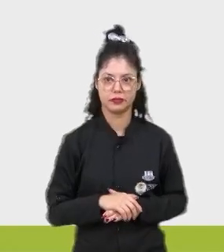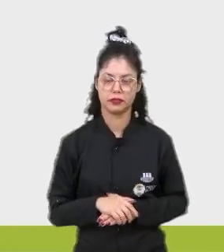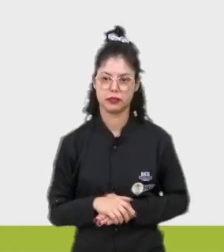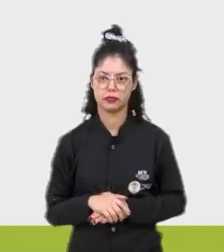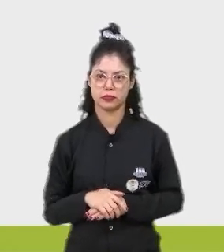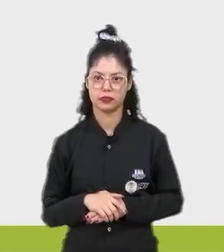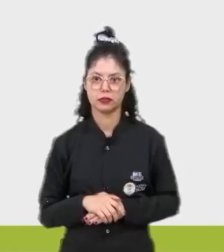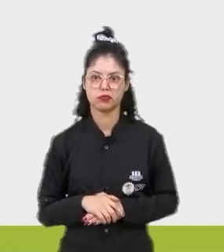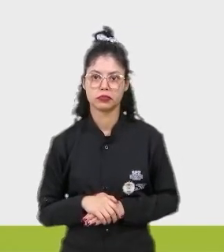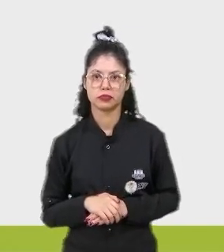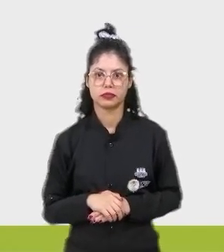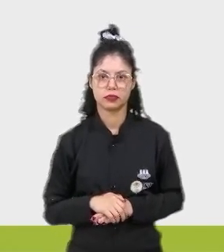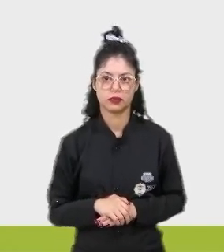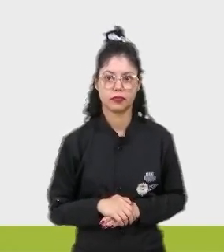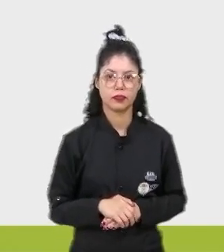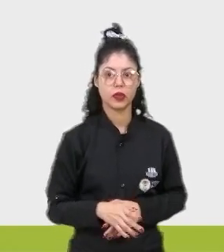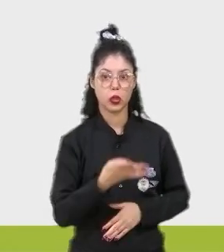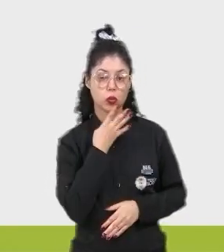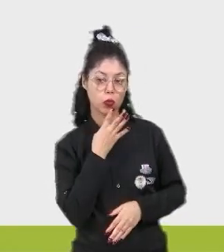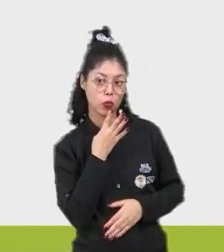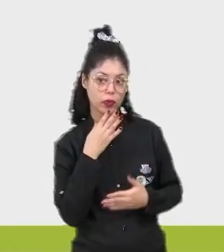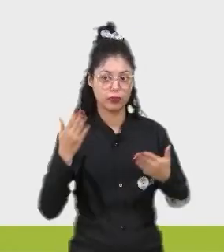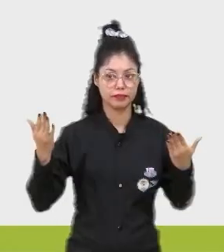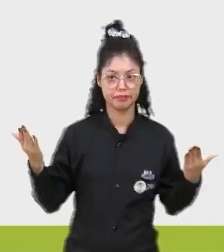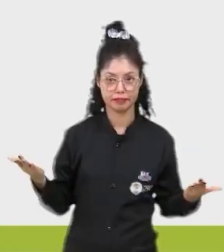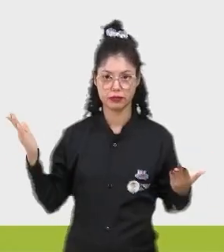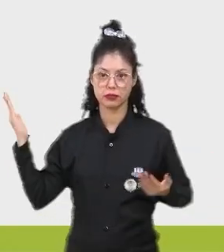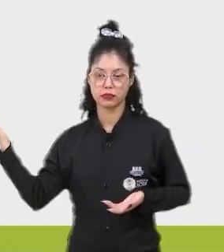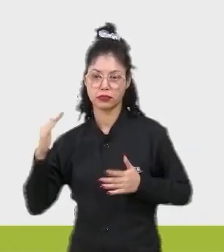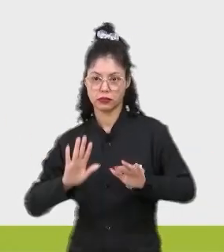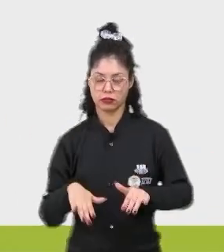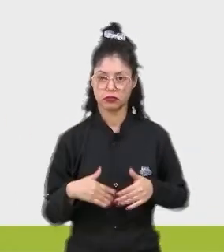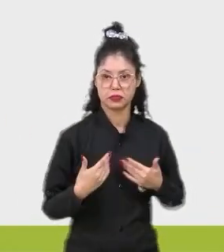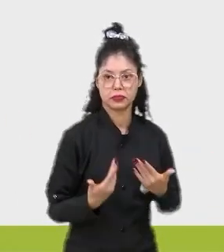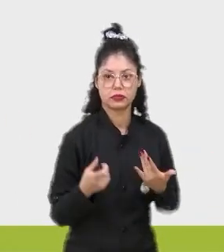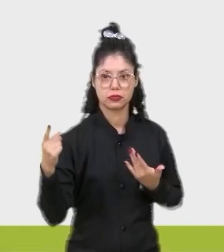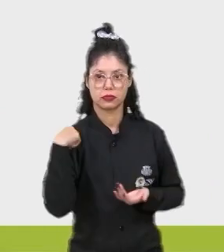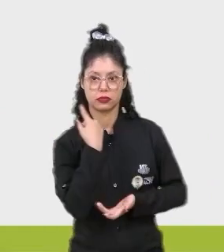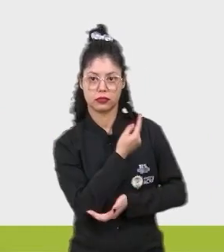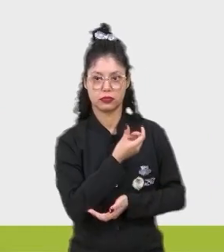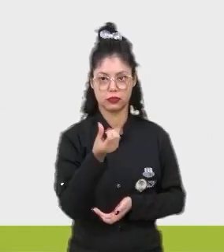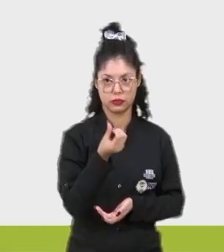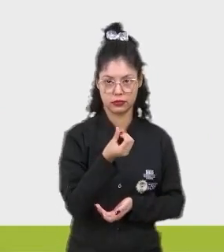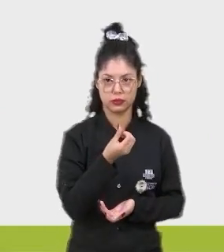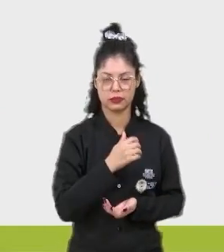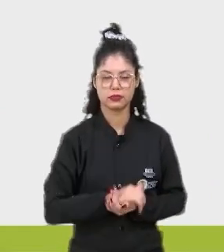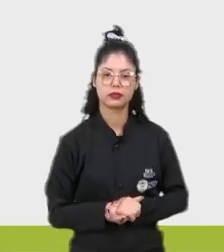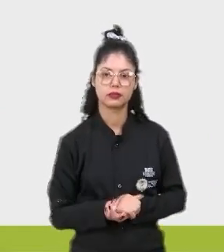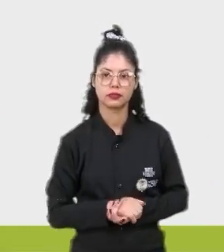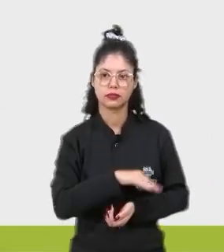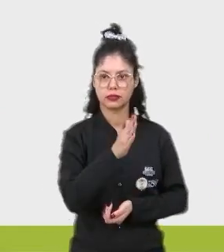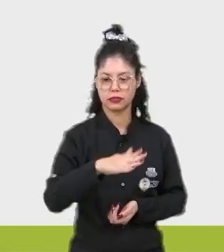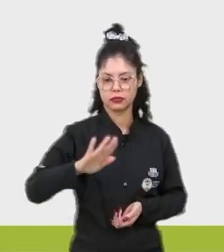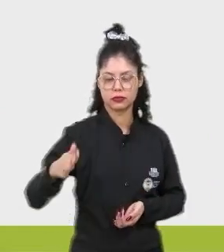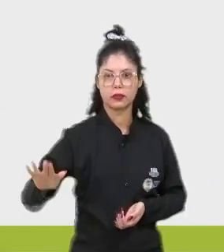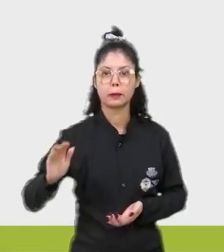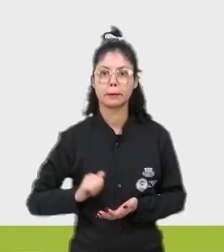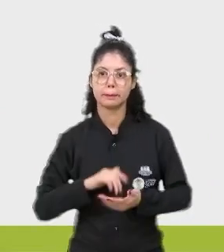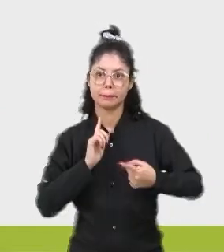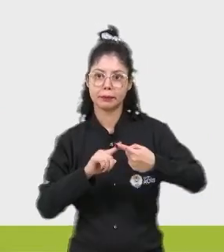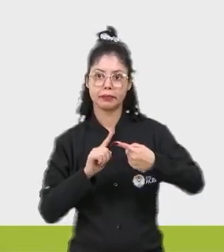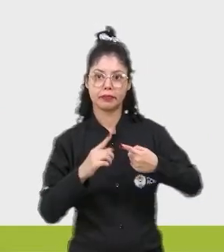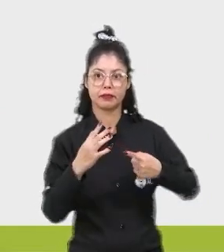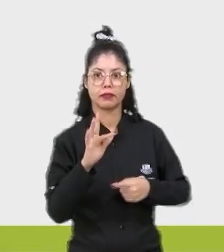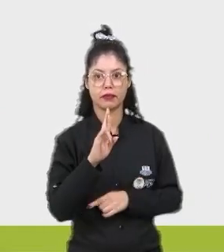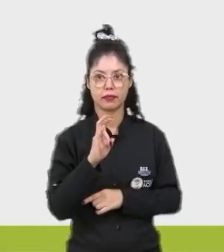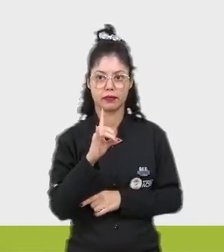certo? Então, vamos conhecer agora, né, quais são aí esses nossos 6 fenômenos ondulatórios. O primeiro deles